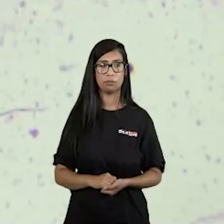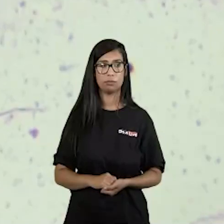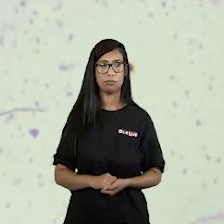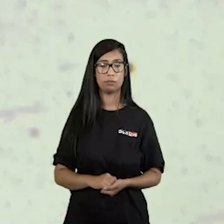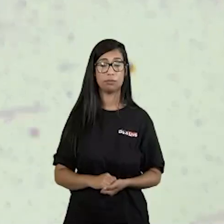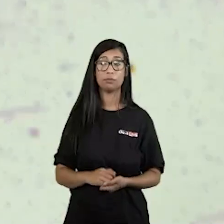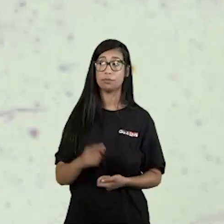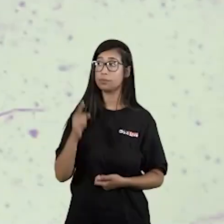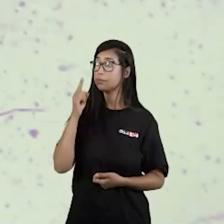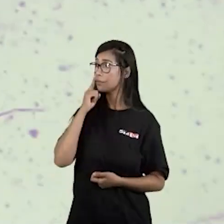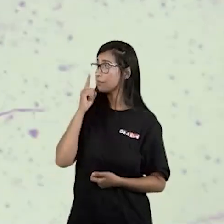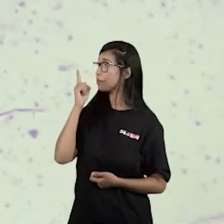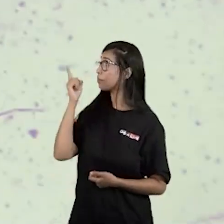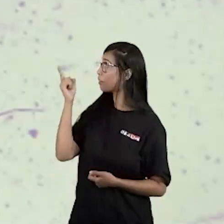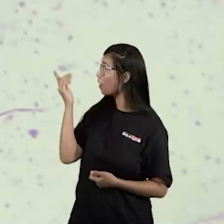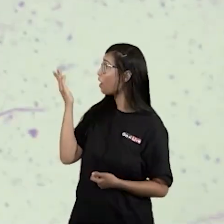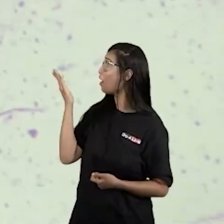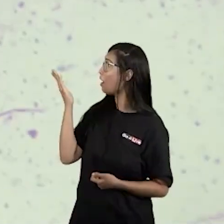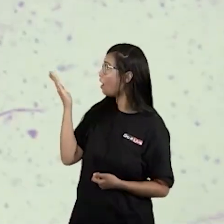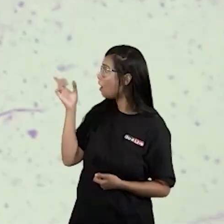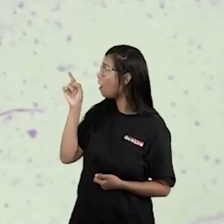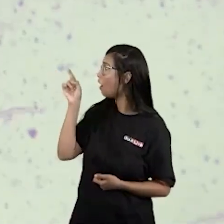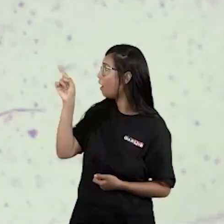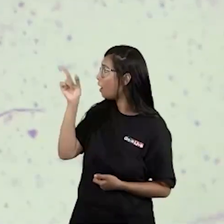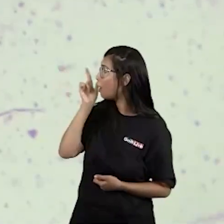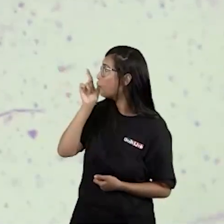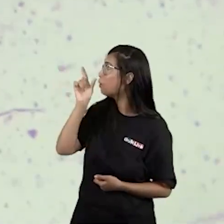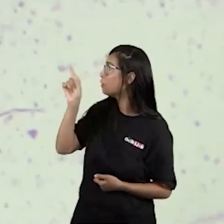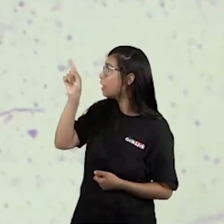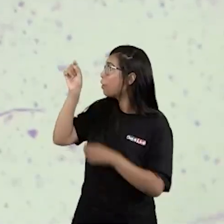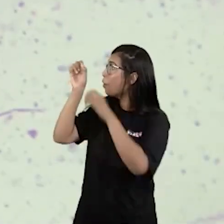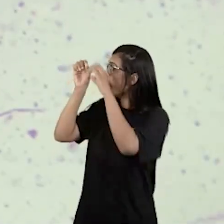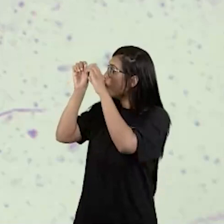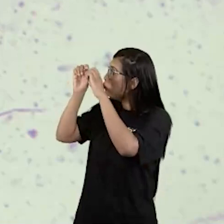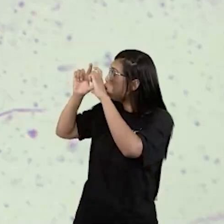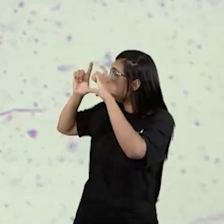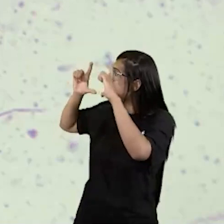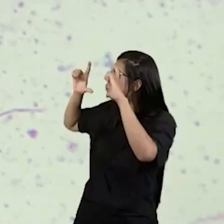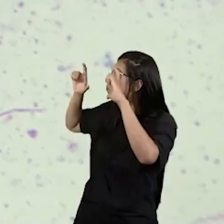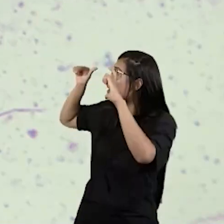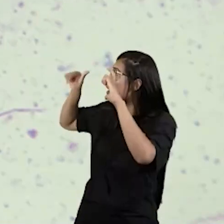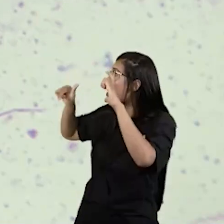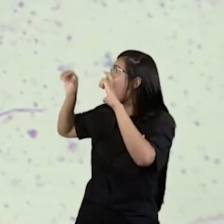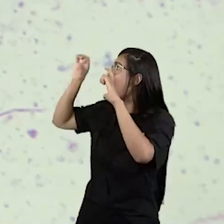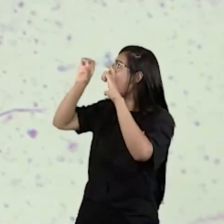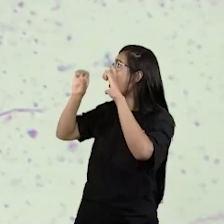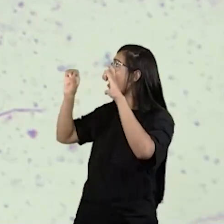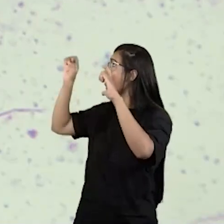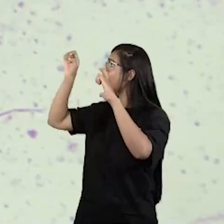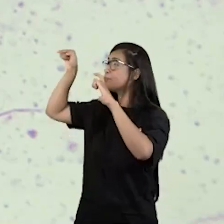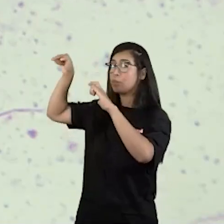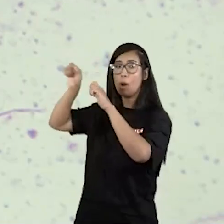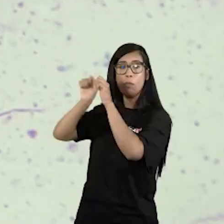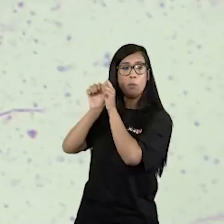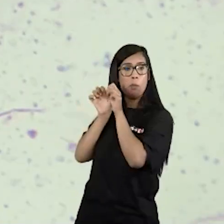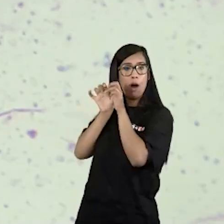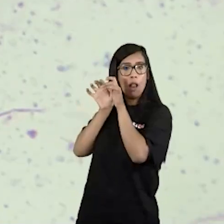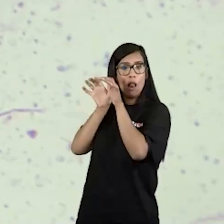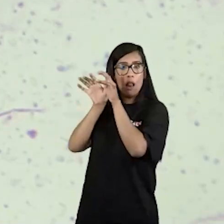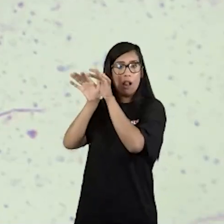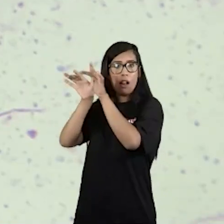Aqui, gente, o aglomerado bonitinho que a gente estava vendo na objetiva de menor aumento. Isso aqui é bactéria, isso aqui